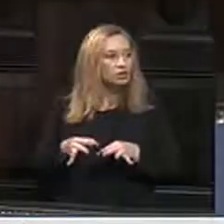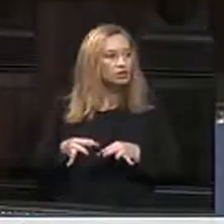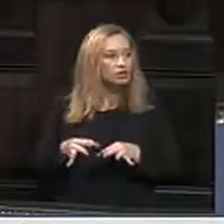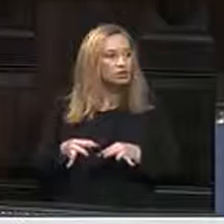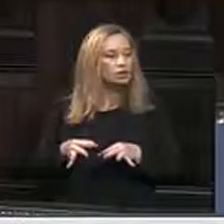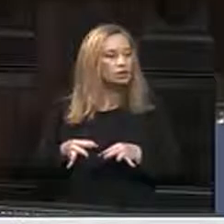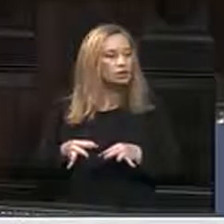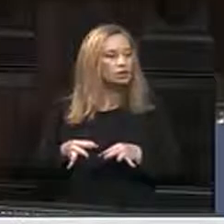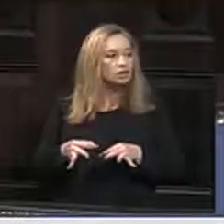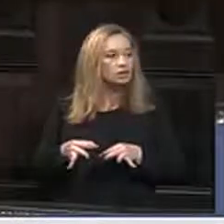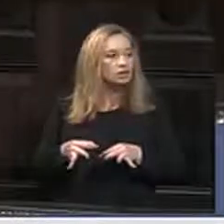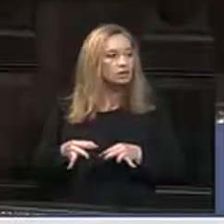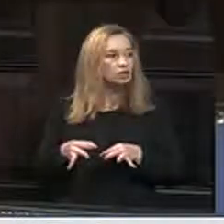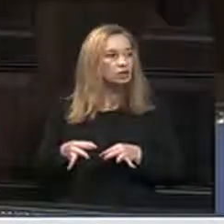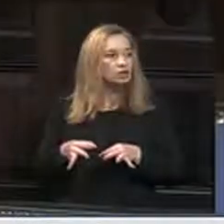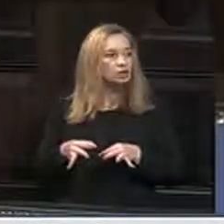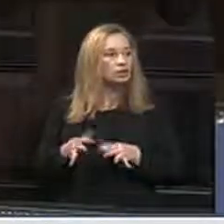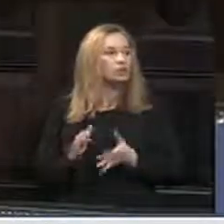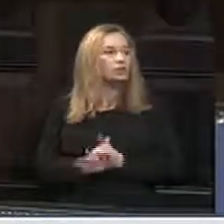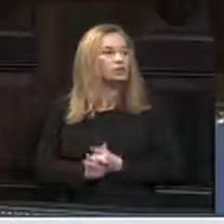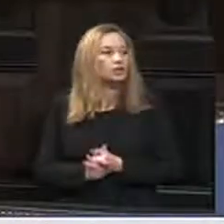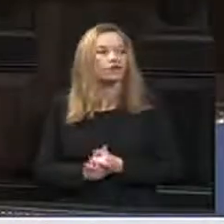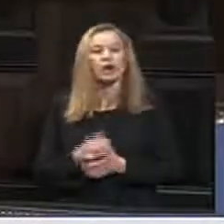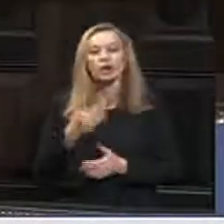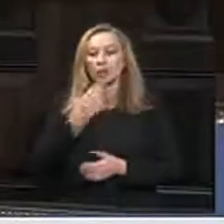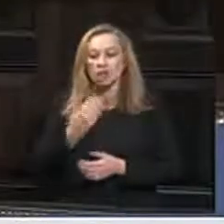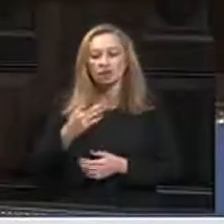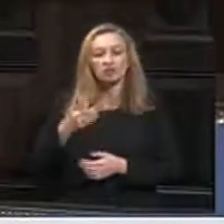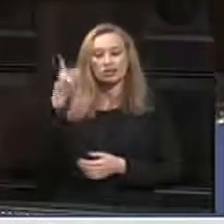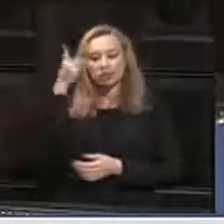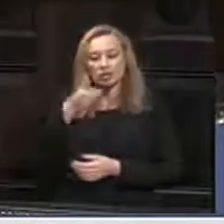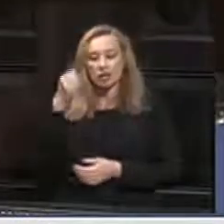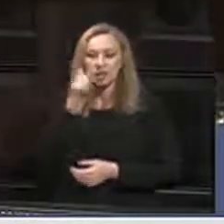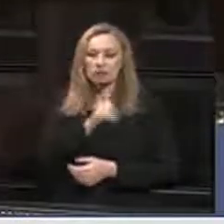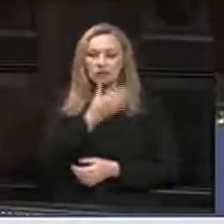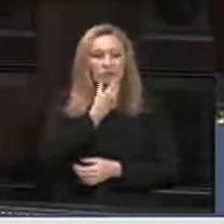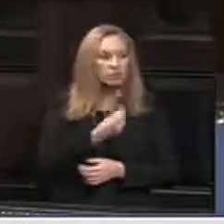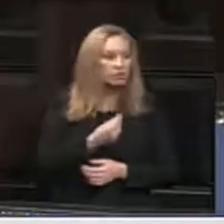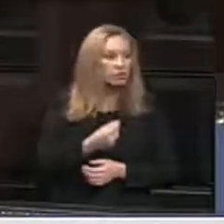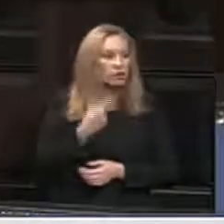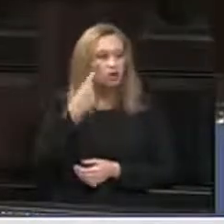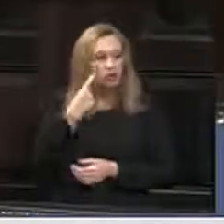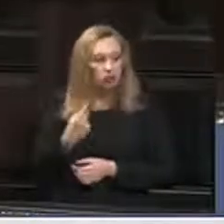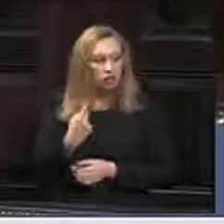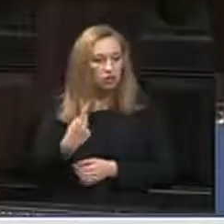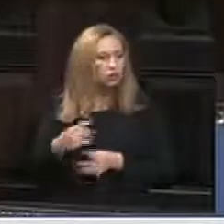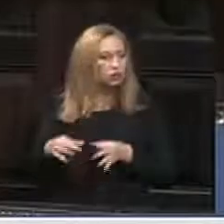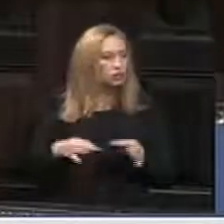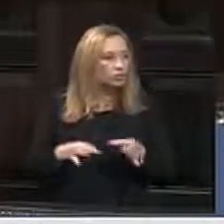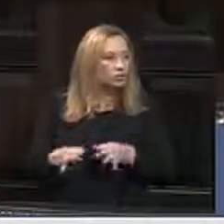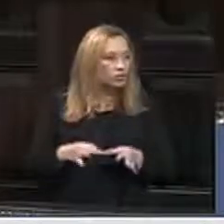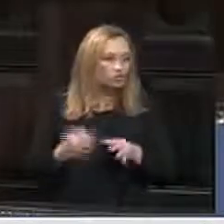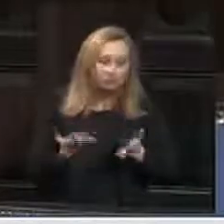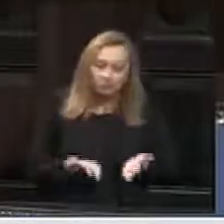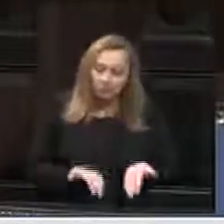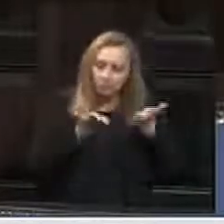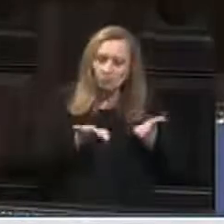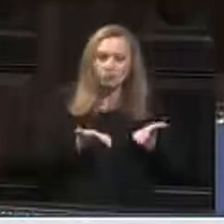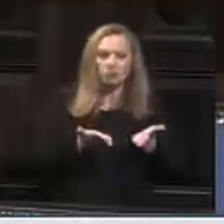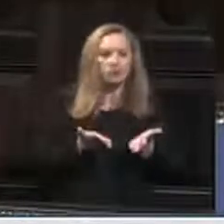parte dos membros desta casa, deputadas e deputadas, realmente vem muito no sentido